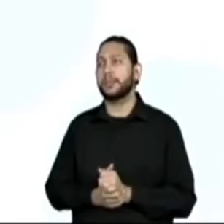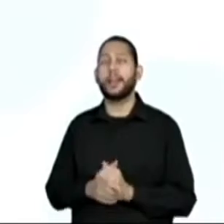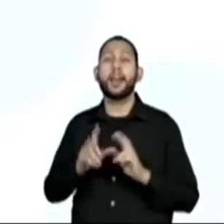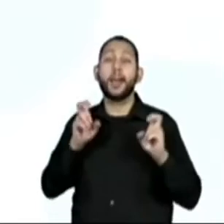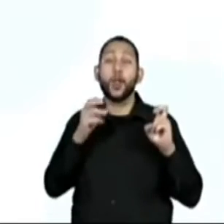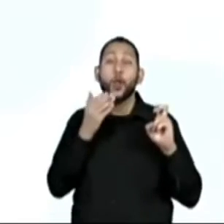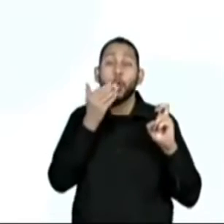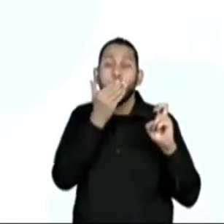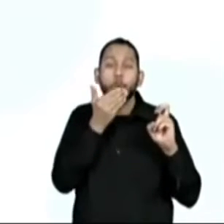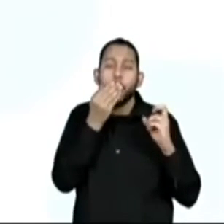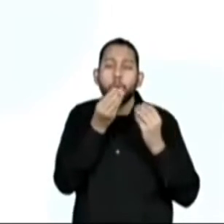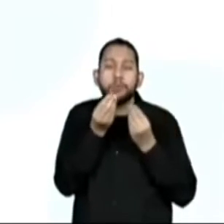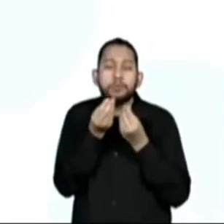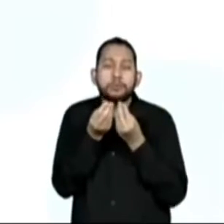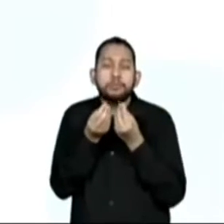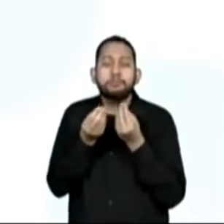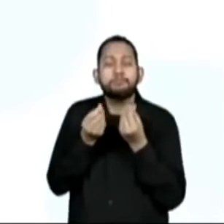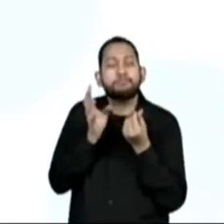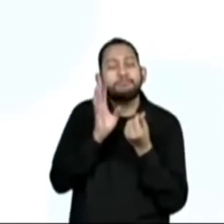Doce.